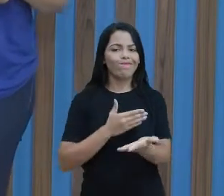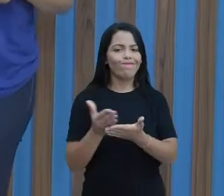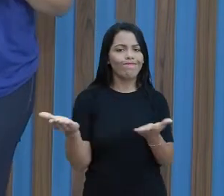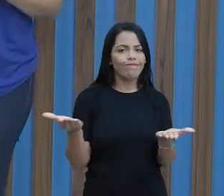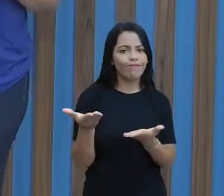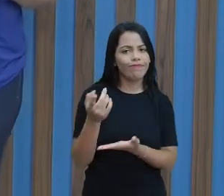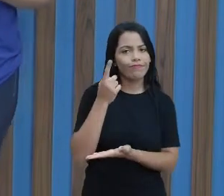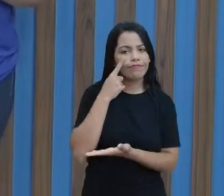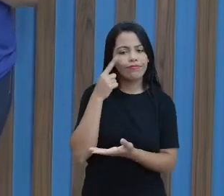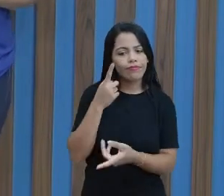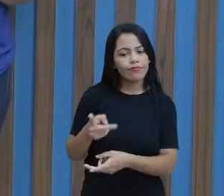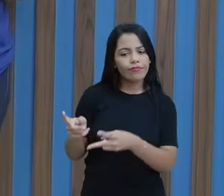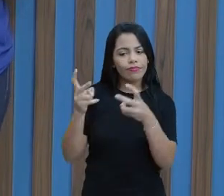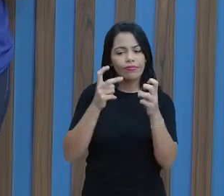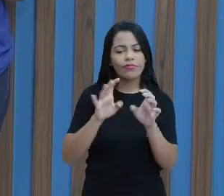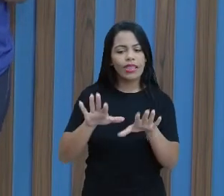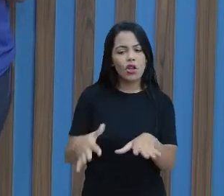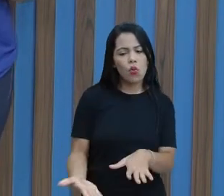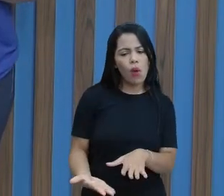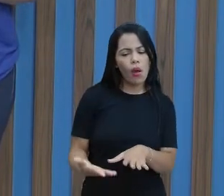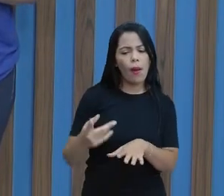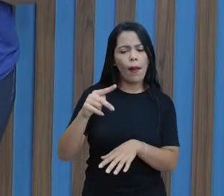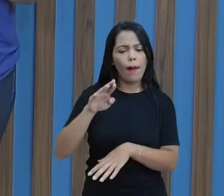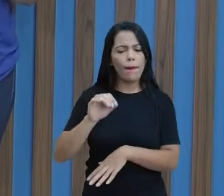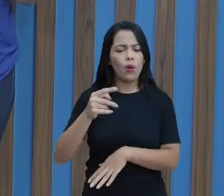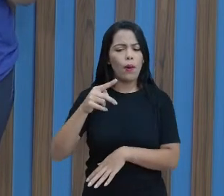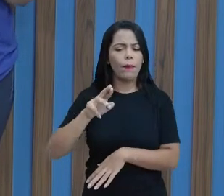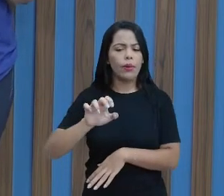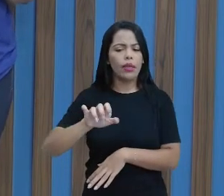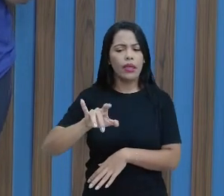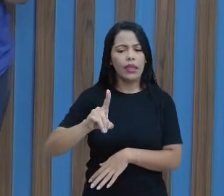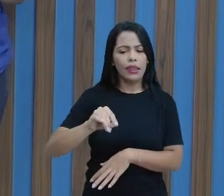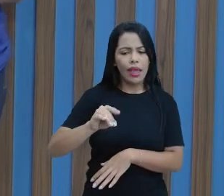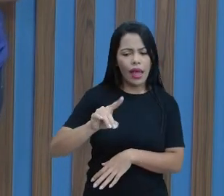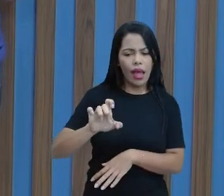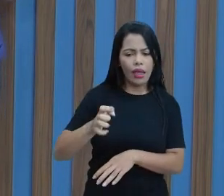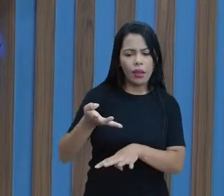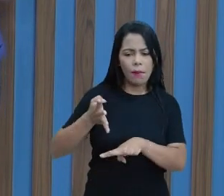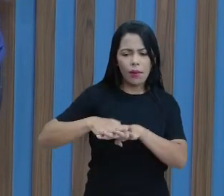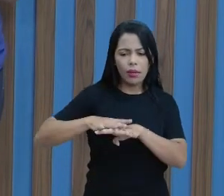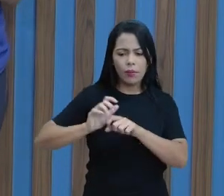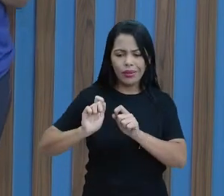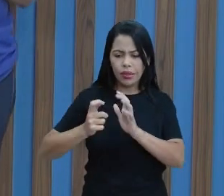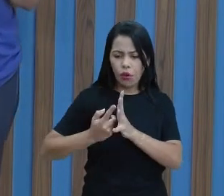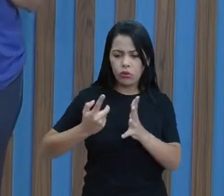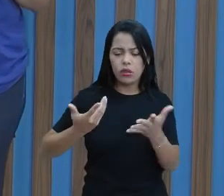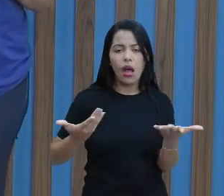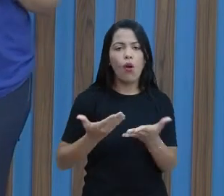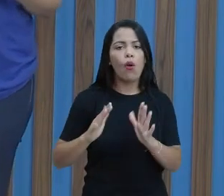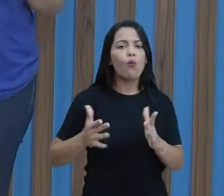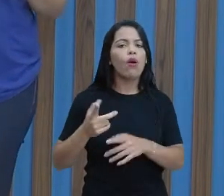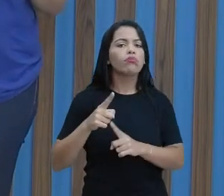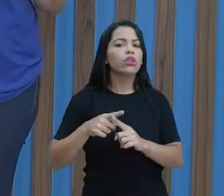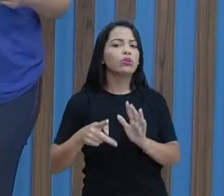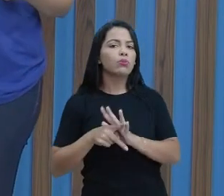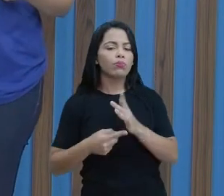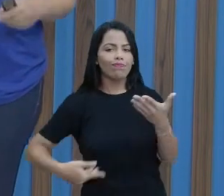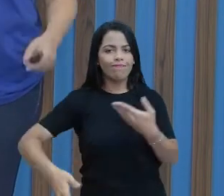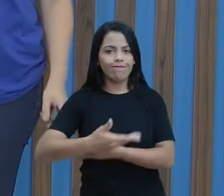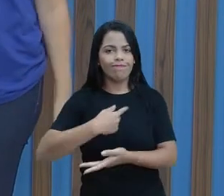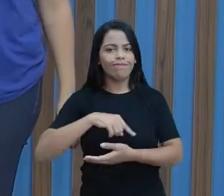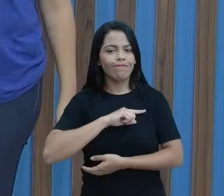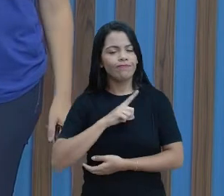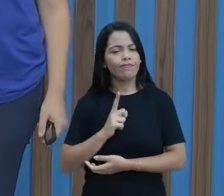a verificar, de fato, qual é a propriedade matemática que está acontecendo e qual é o tipo de relação que a gente consegue de um para o